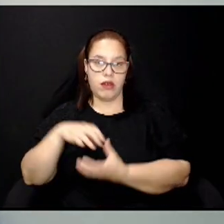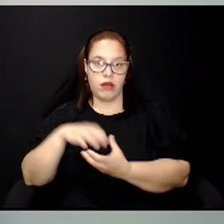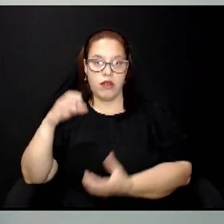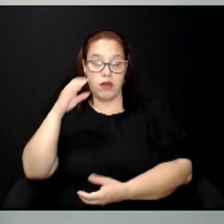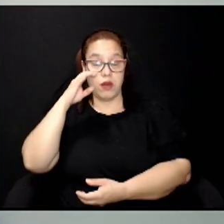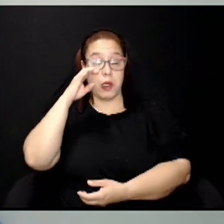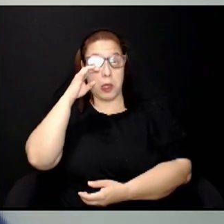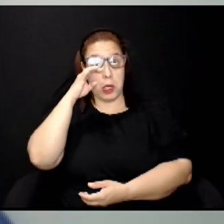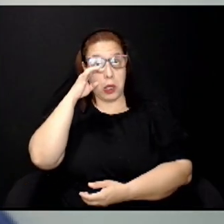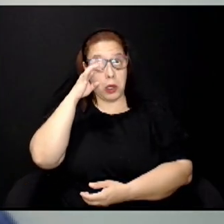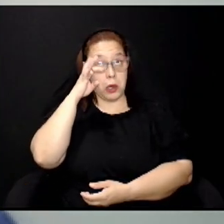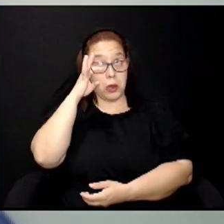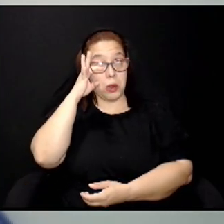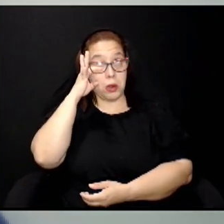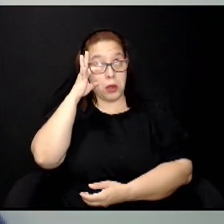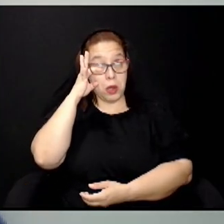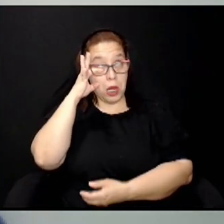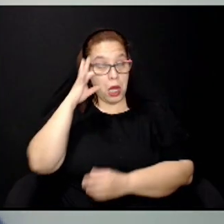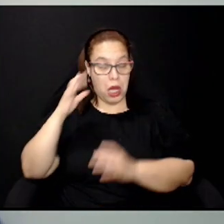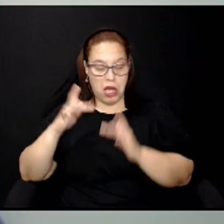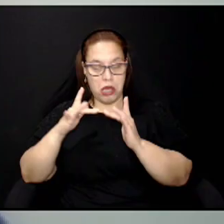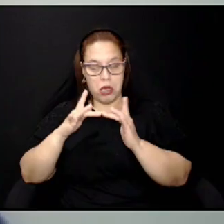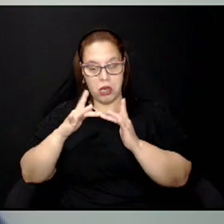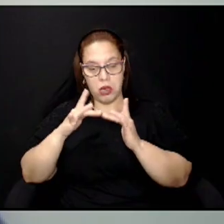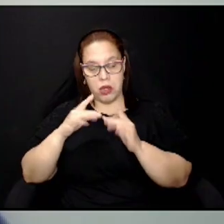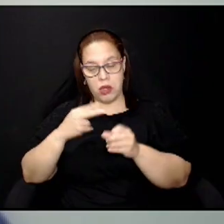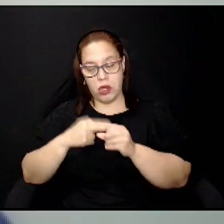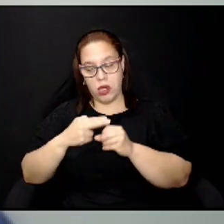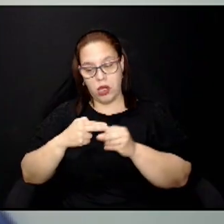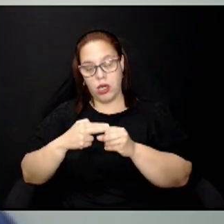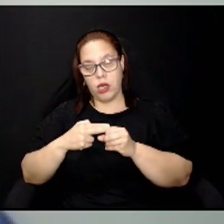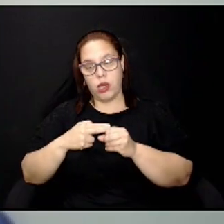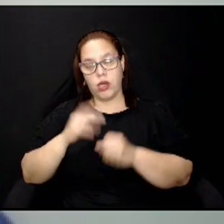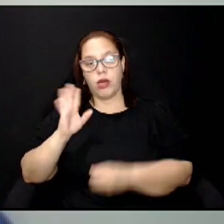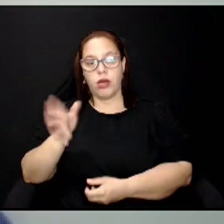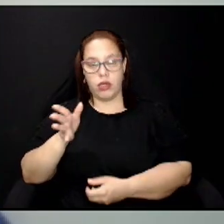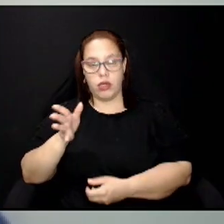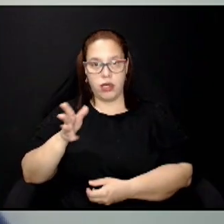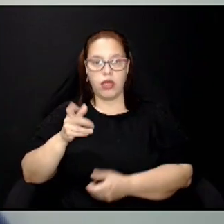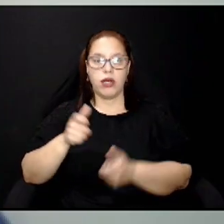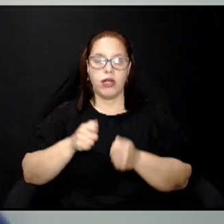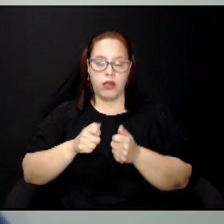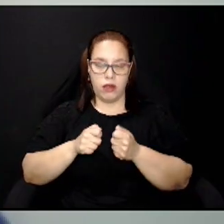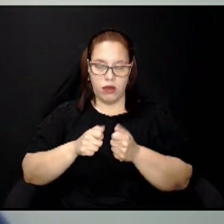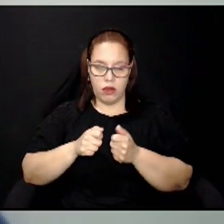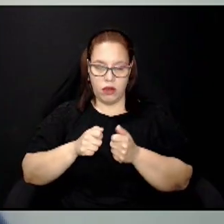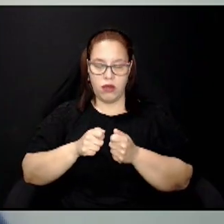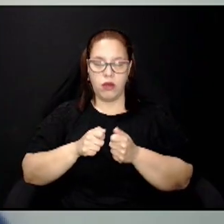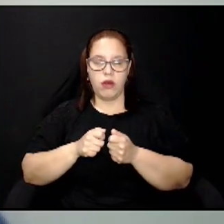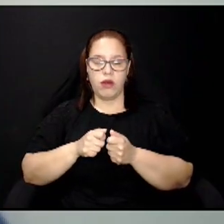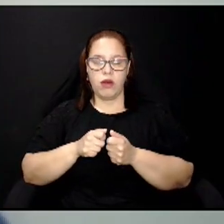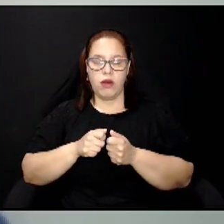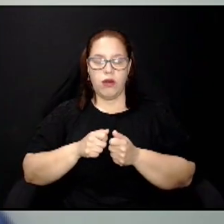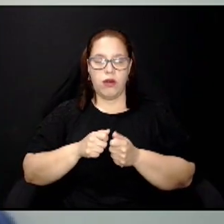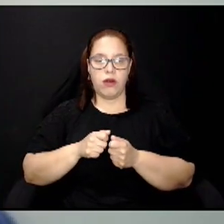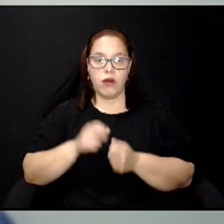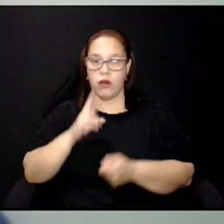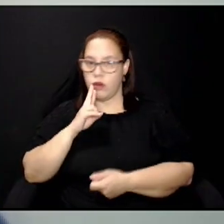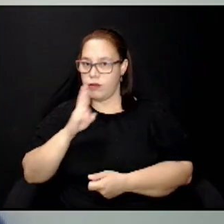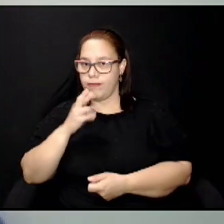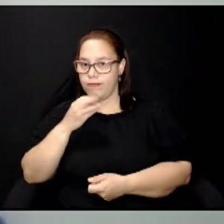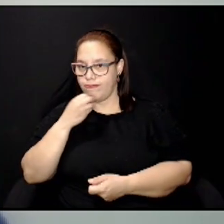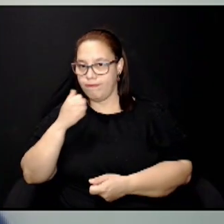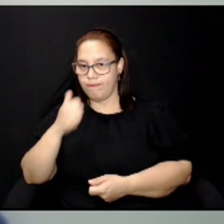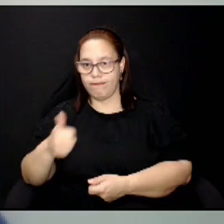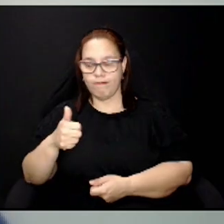virem em contato com a Unicamp e tudo mais, e a gente já aplicou esses jogos e a resposta foi muito